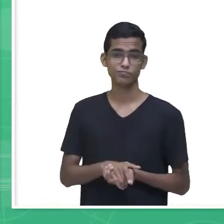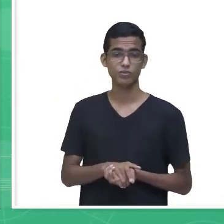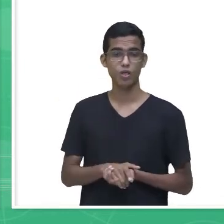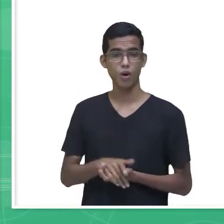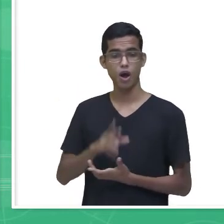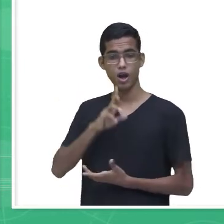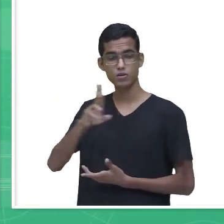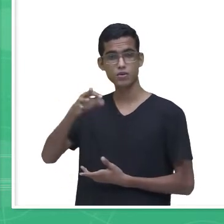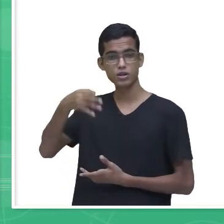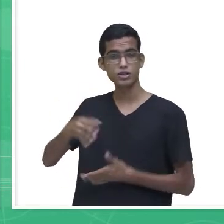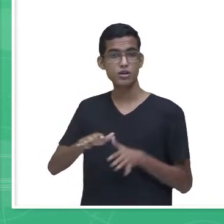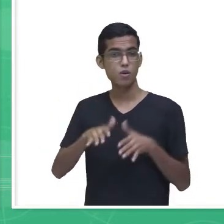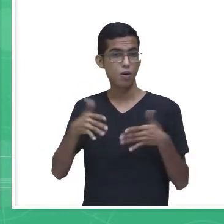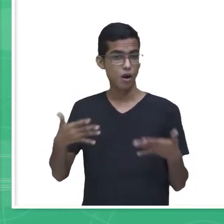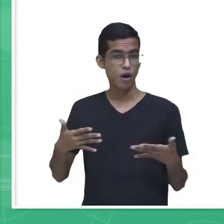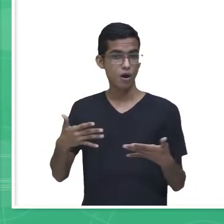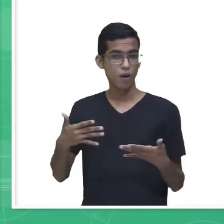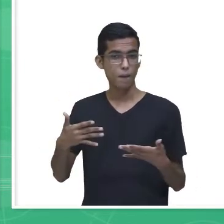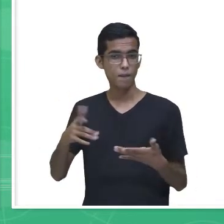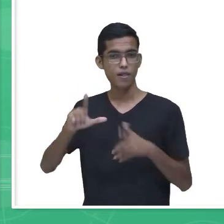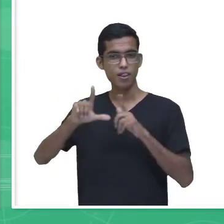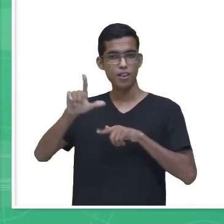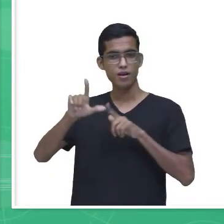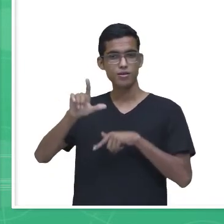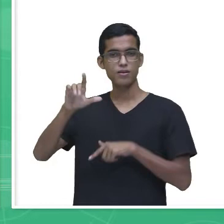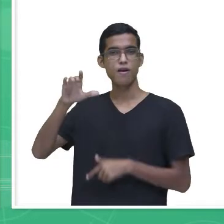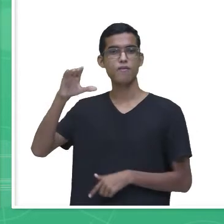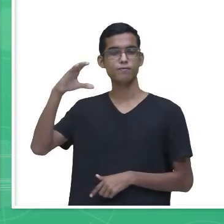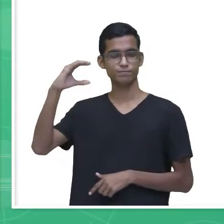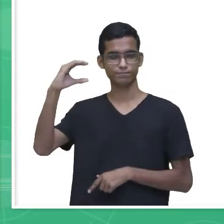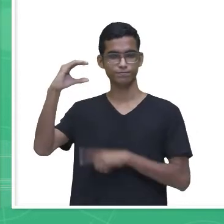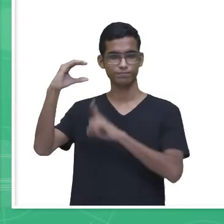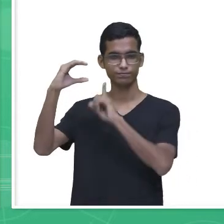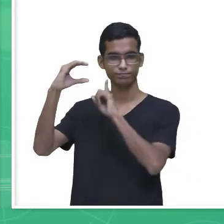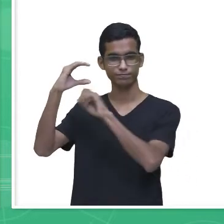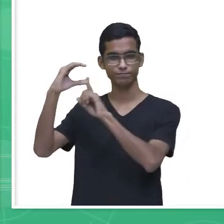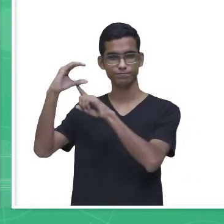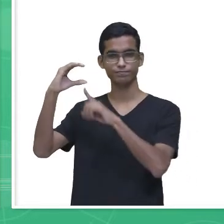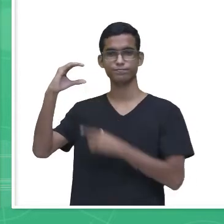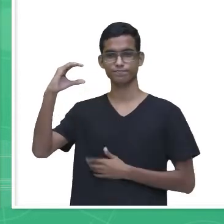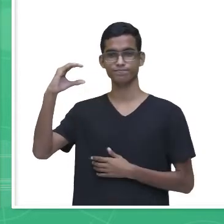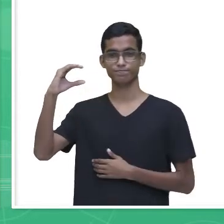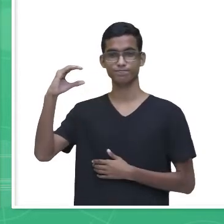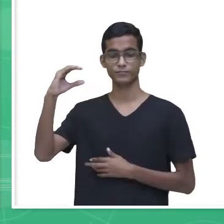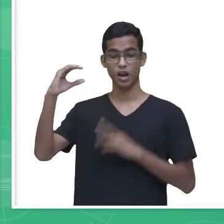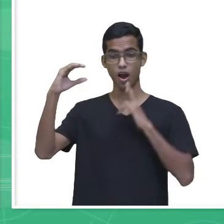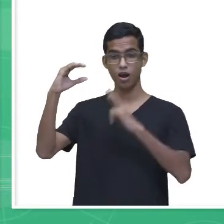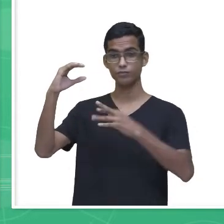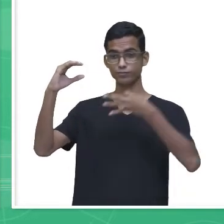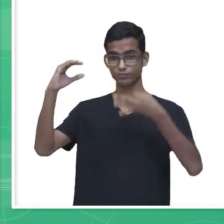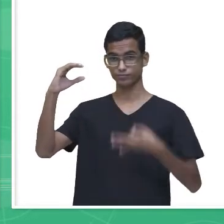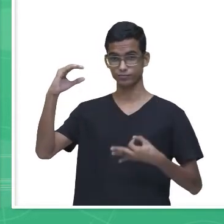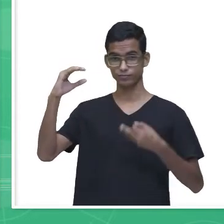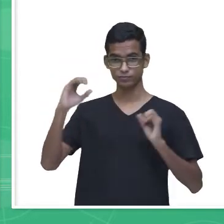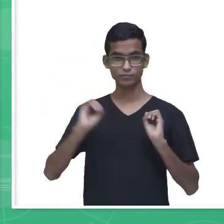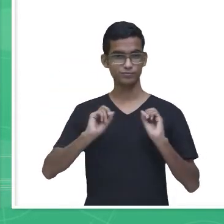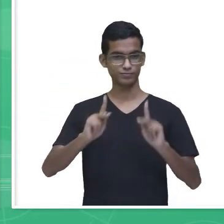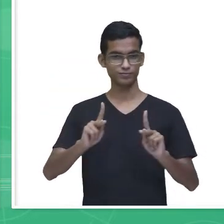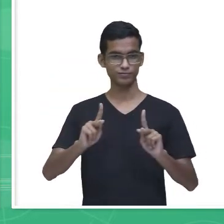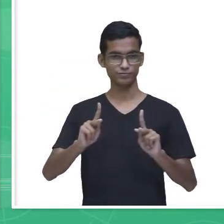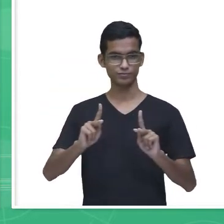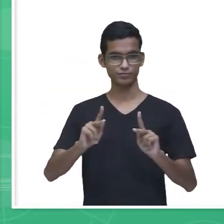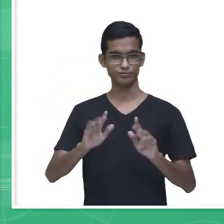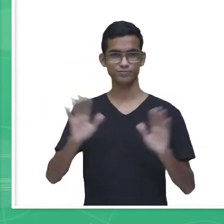correto mesmo, qual é mesmo? Letra C. Esse daqui é a alternativa correta, ok? Ok? Valeu